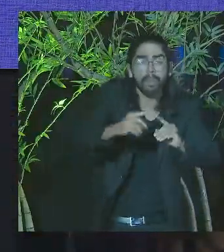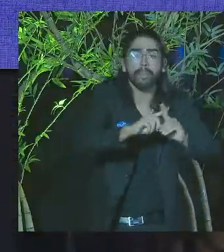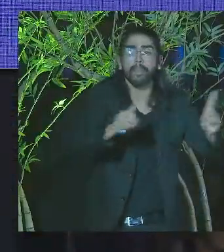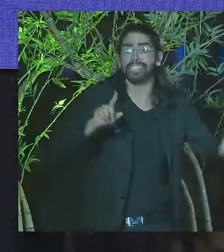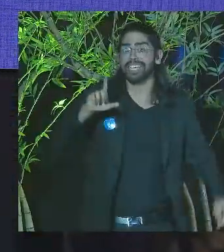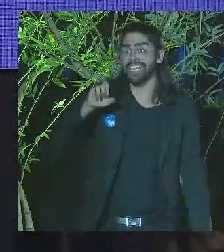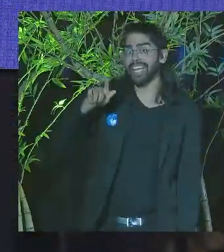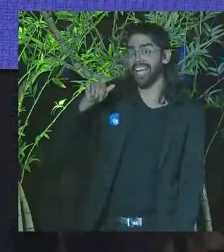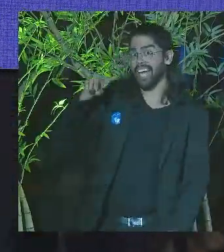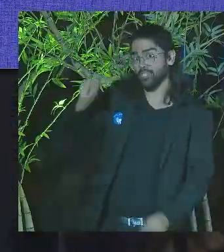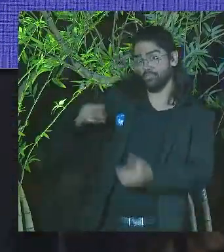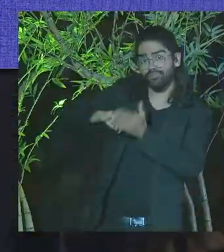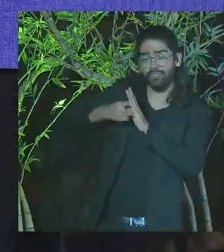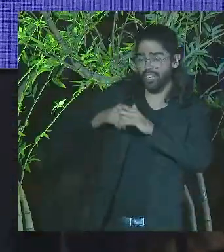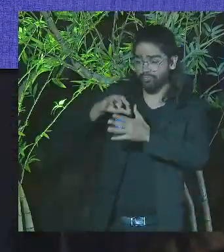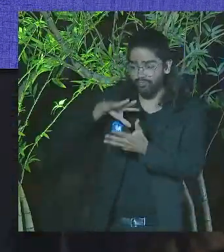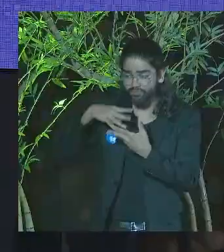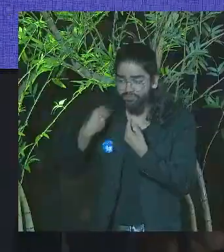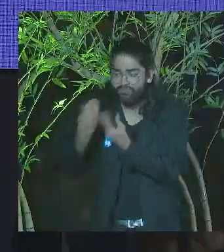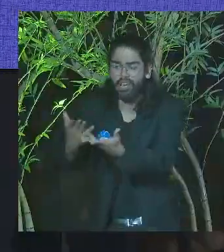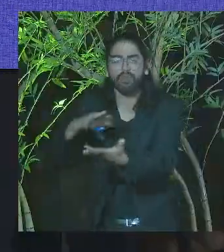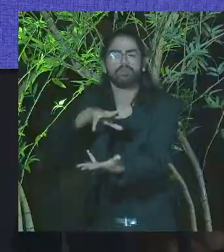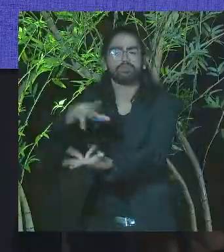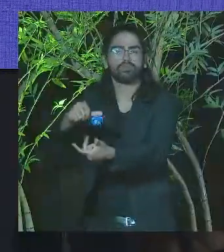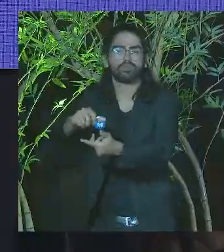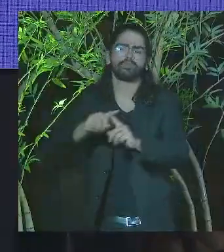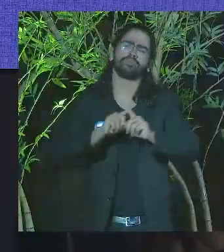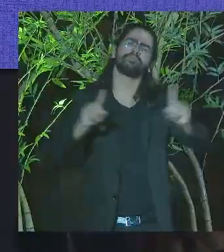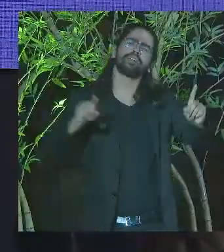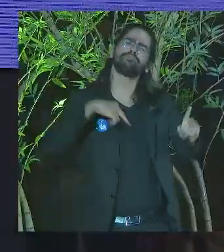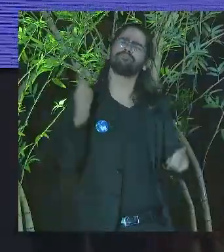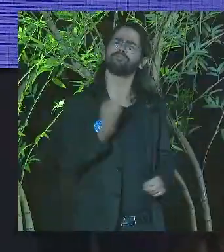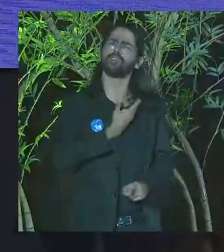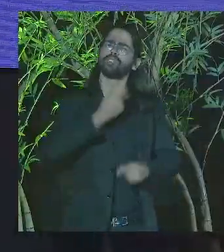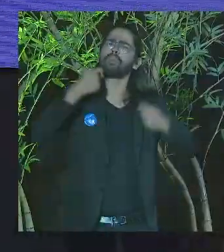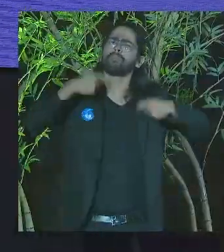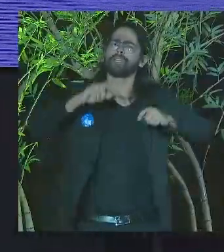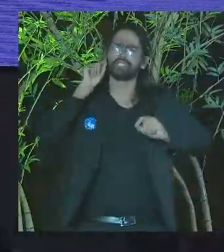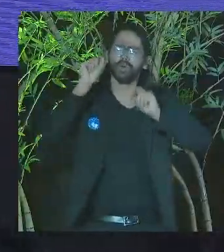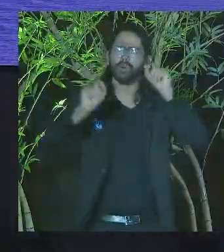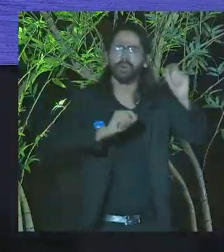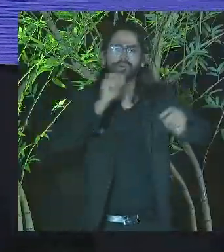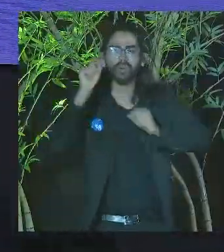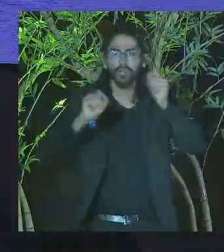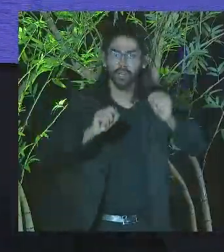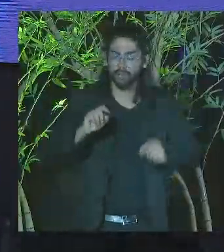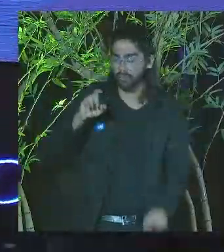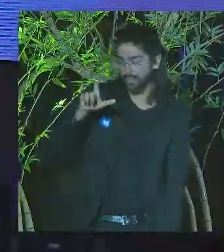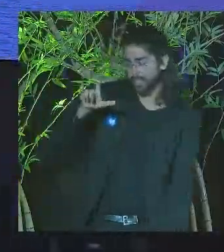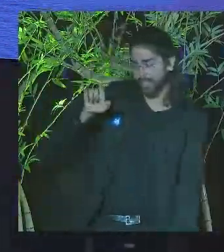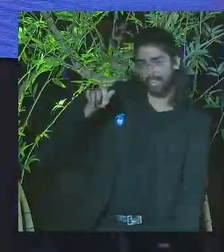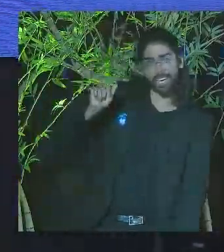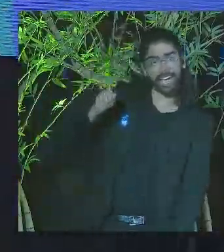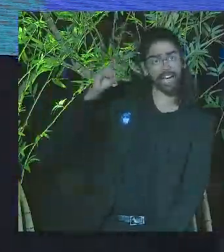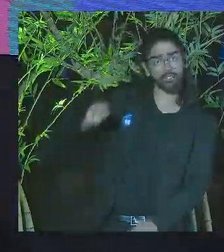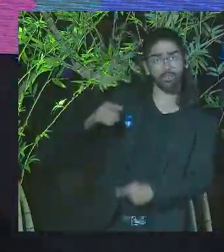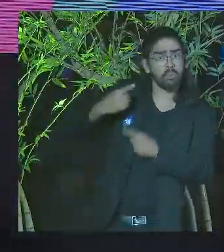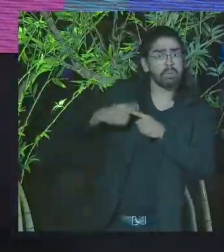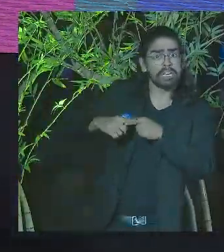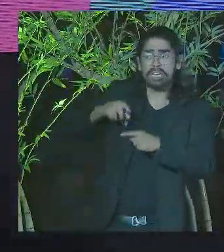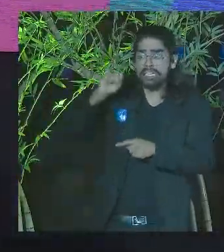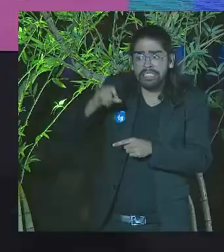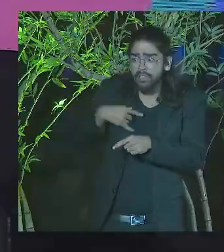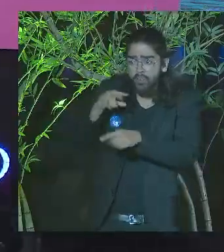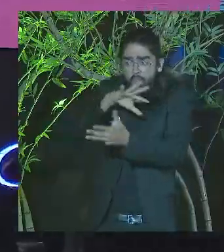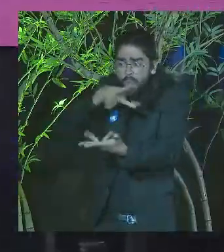gente deixa para o mundo. Só que a gente esquece que, na verdade, a gente precisa investir em legado, porque senão talvez não tenha nem mundo